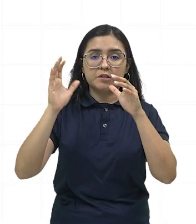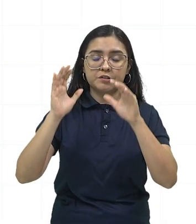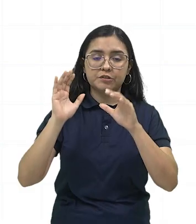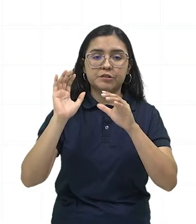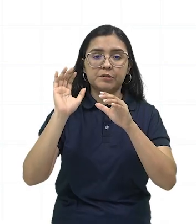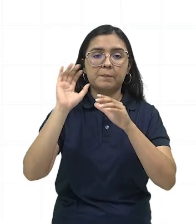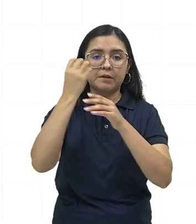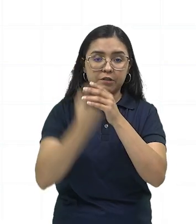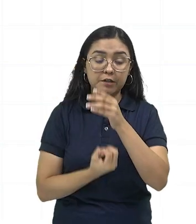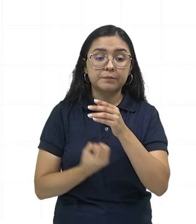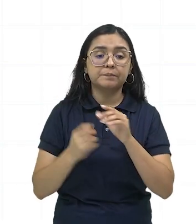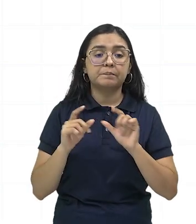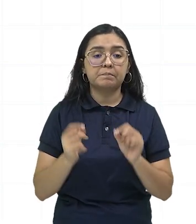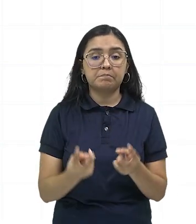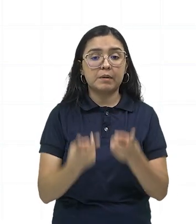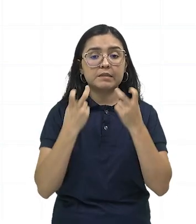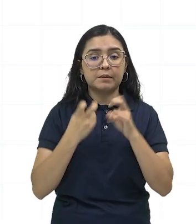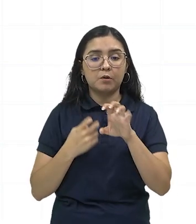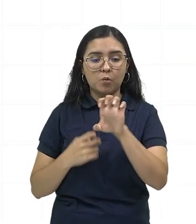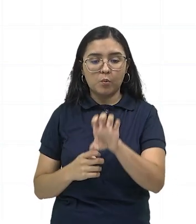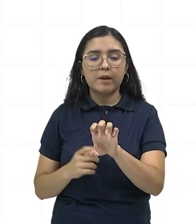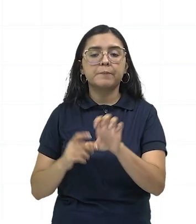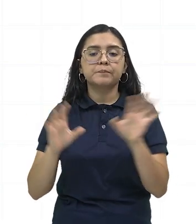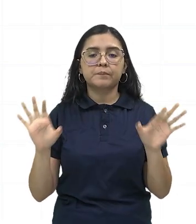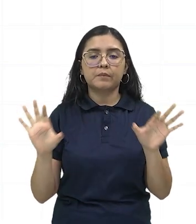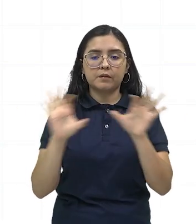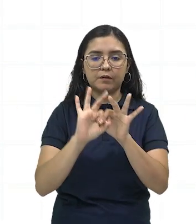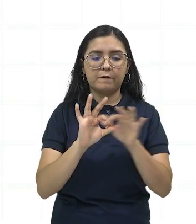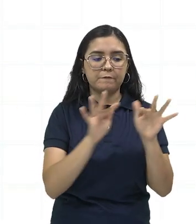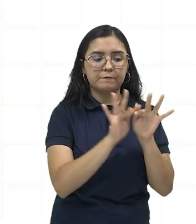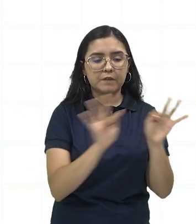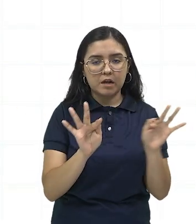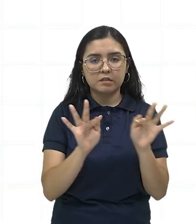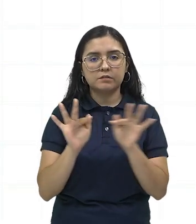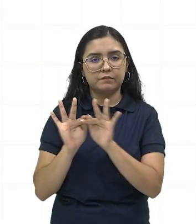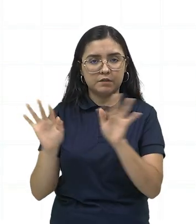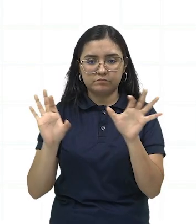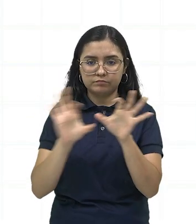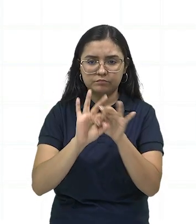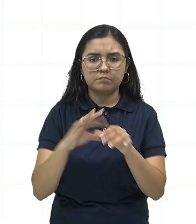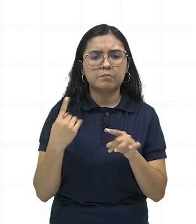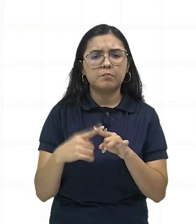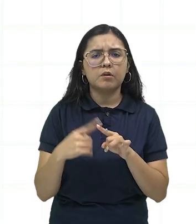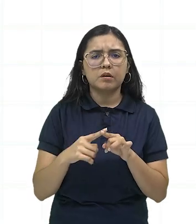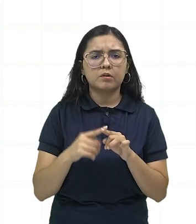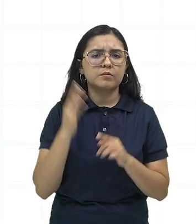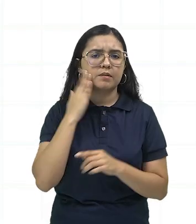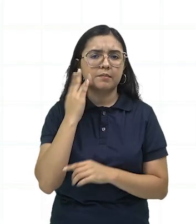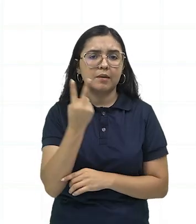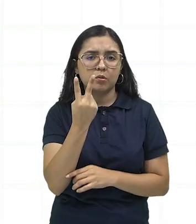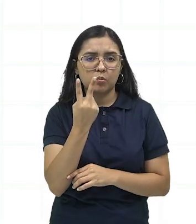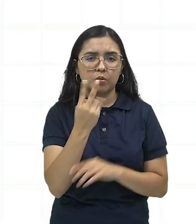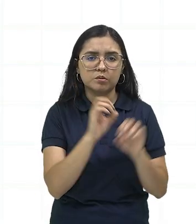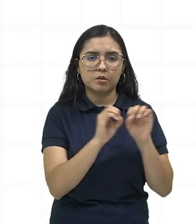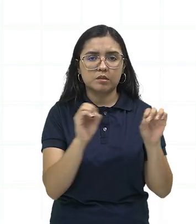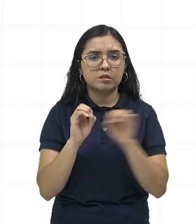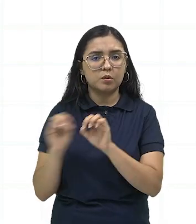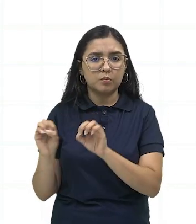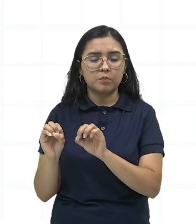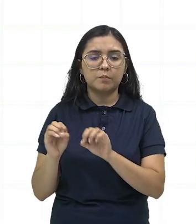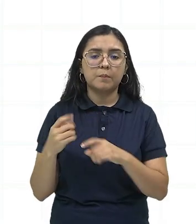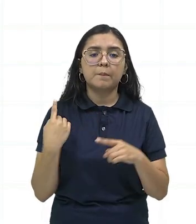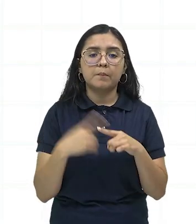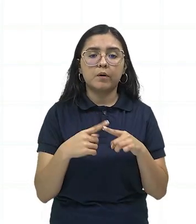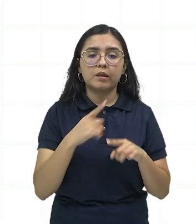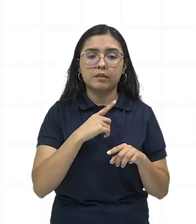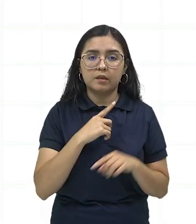que o e está juntando essas duas orações. E como é que eu sei? Por que são duas orações? Porque eu tenho